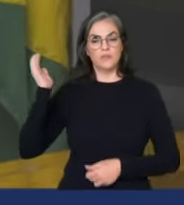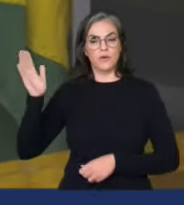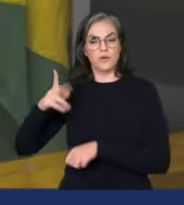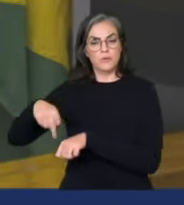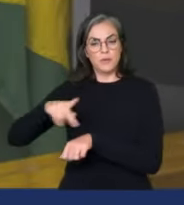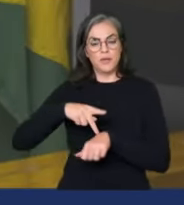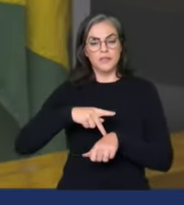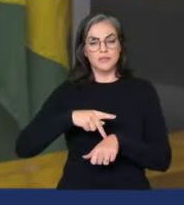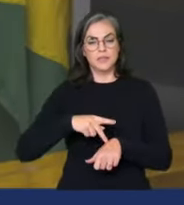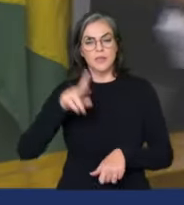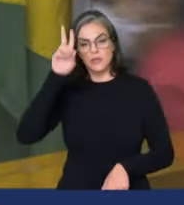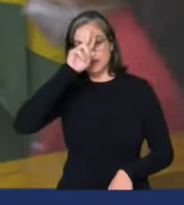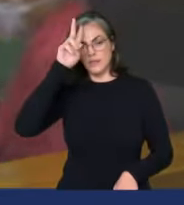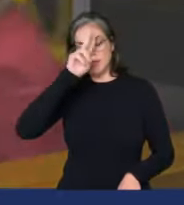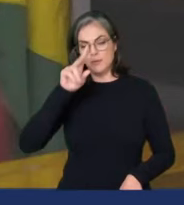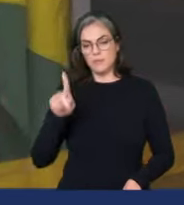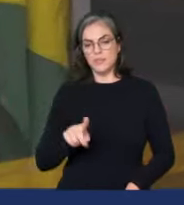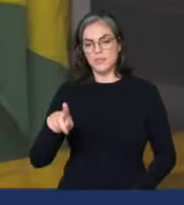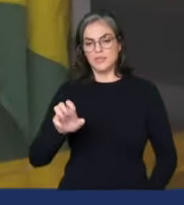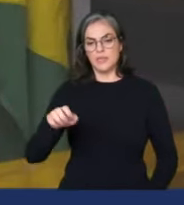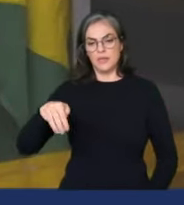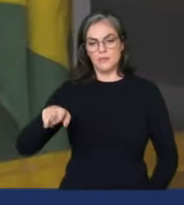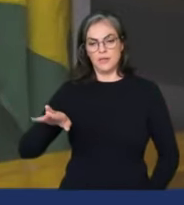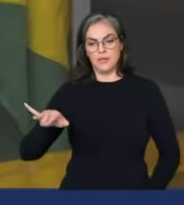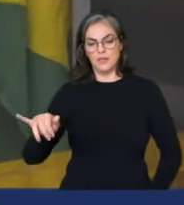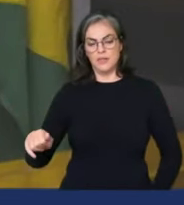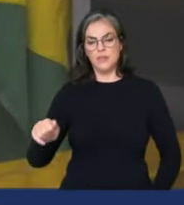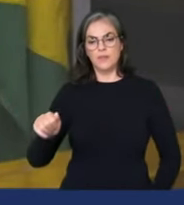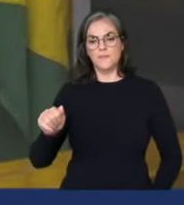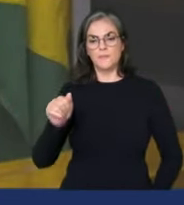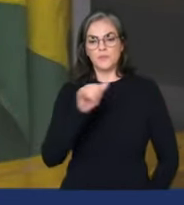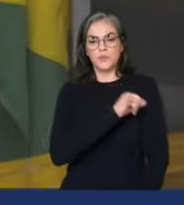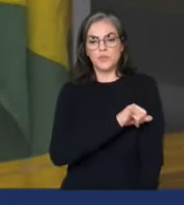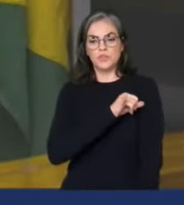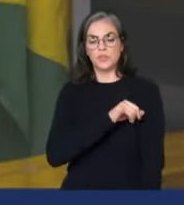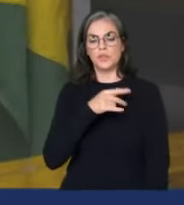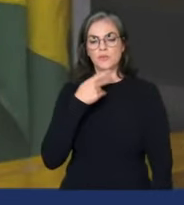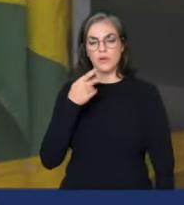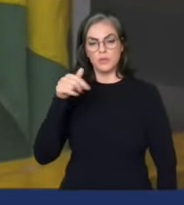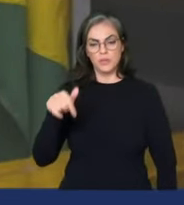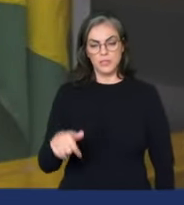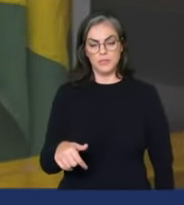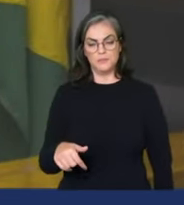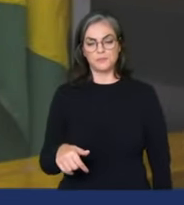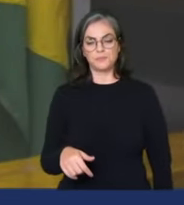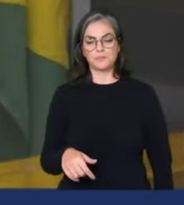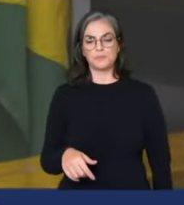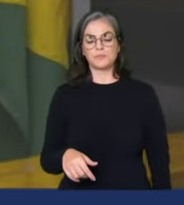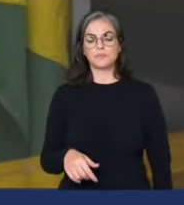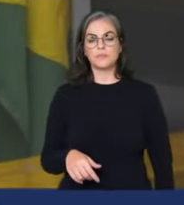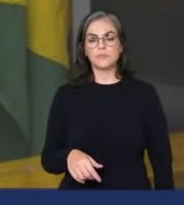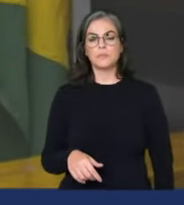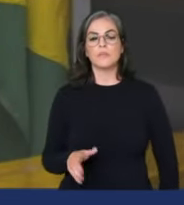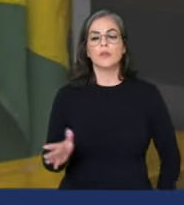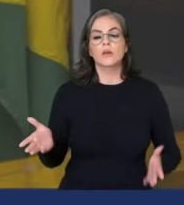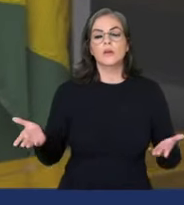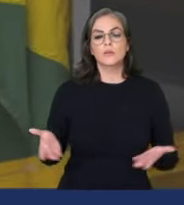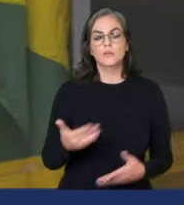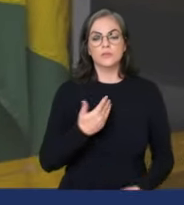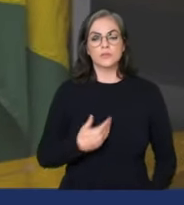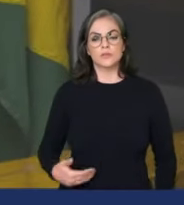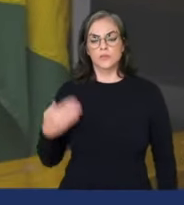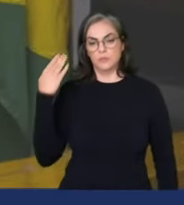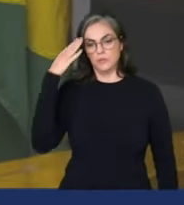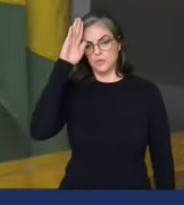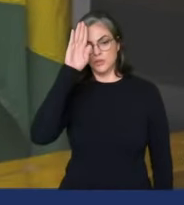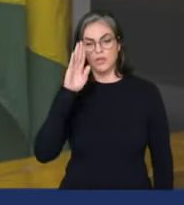que o companheiro Zé Maria Rangel, lá do Rio de Janeiro, nos diz, deputado Zé Neto. Ele diz que hoje o governo Bolsonaro faz com a